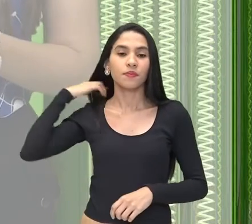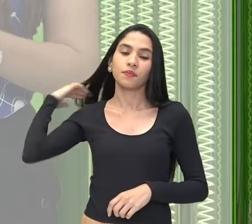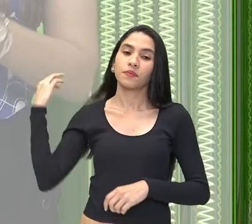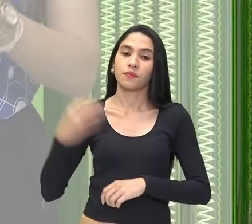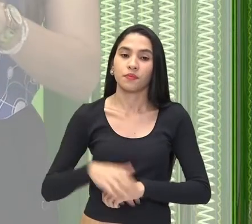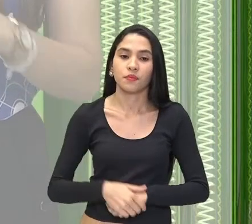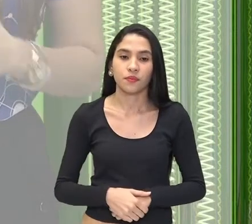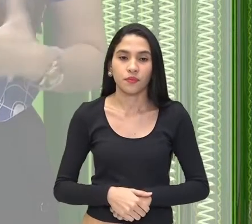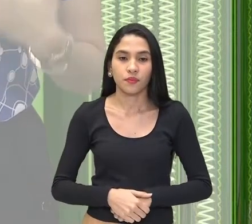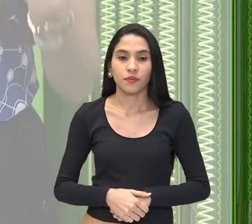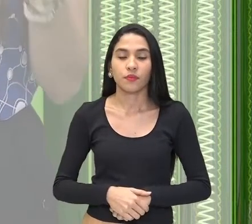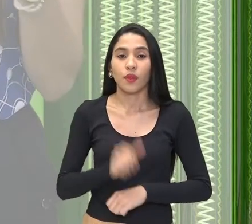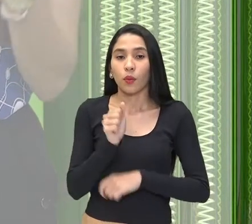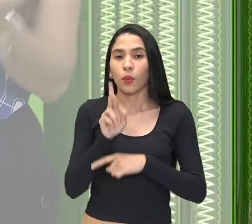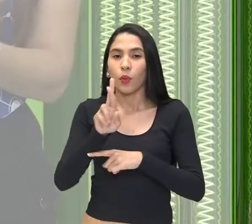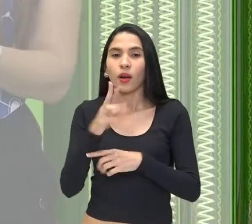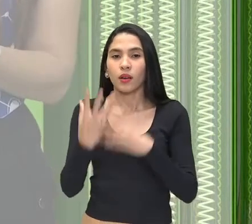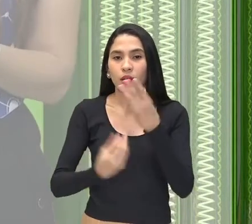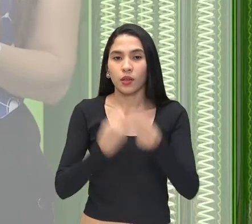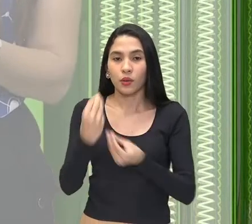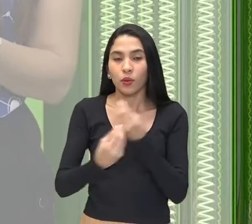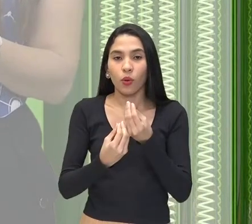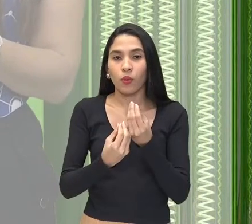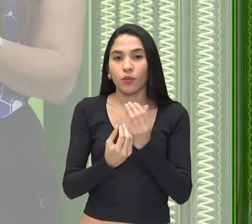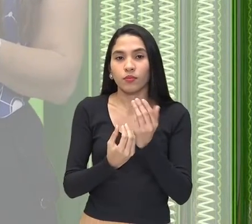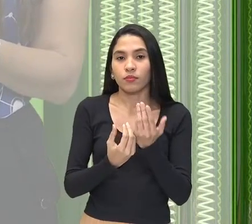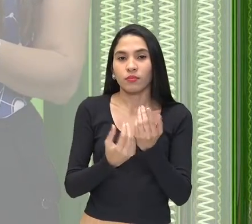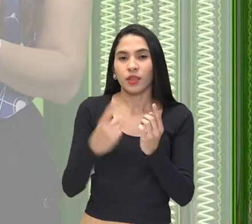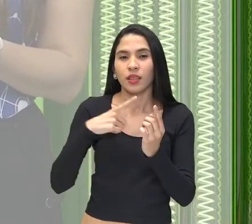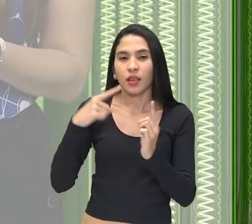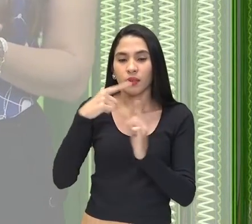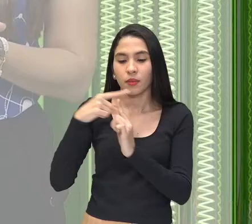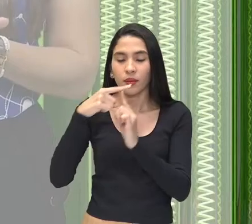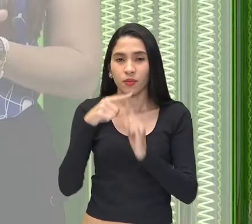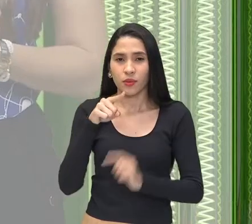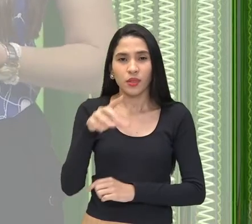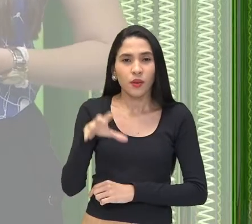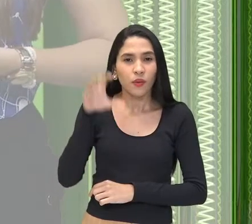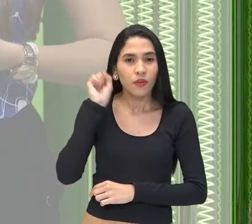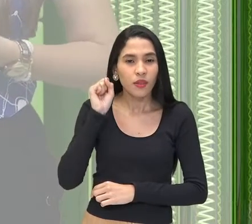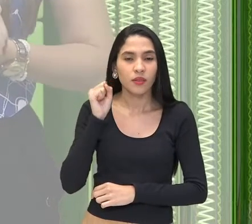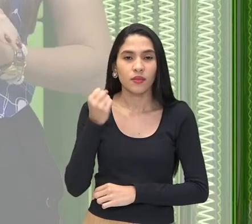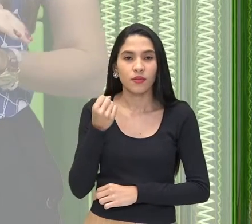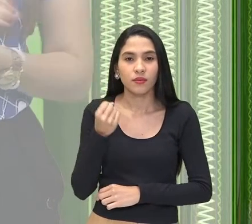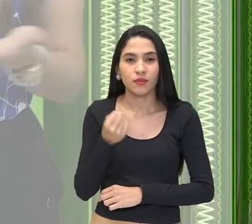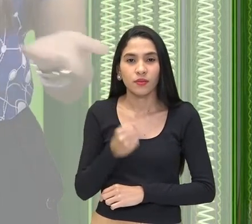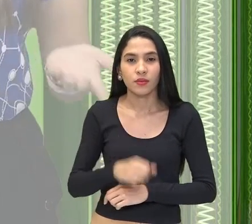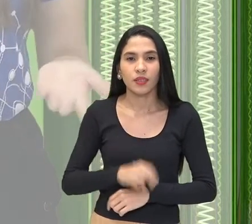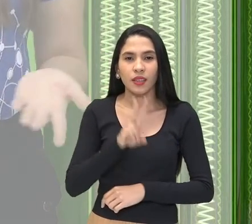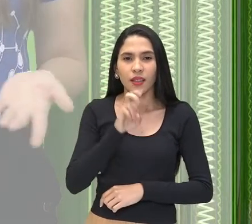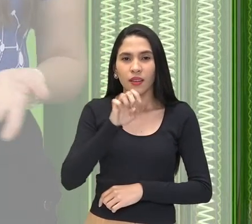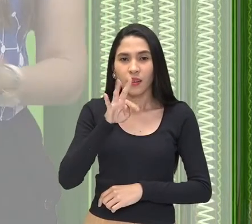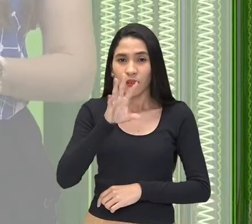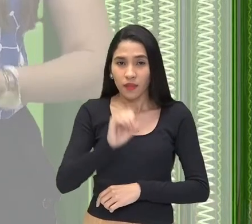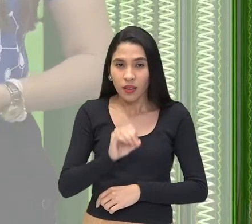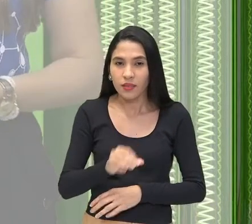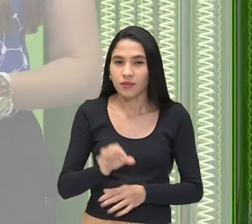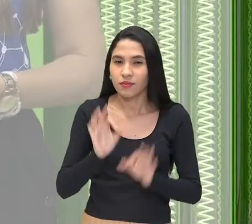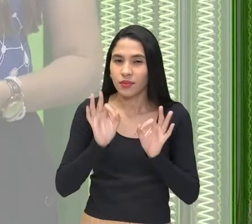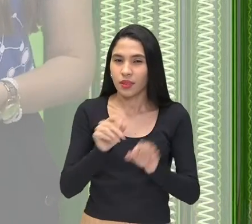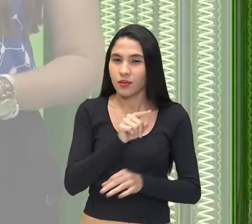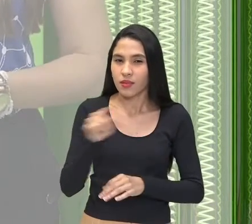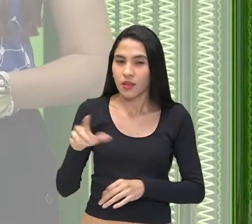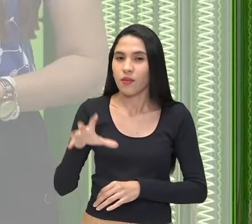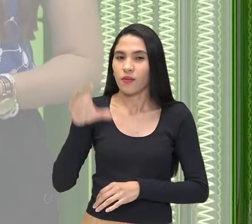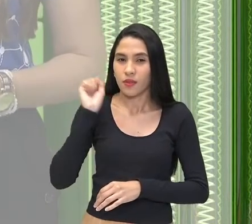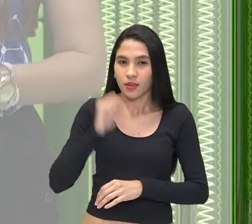e daquilo que ele pode formar, né? E aí, vocês já ouviram falar em vento? Com certeza vocês já ouviram